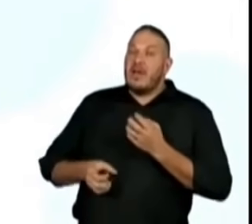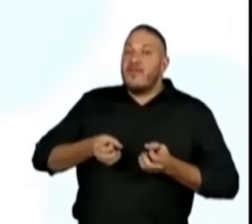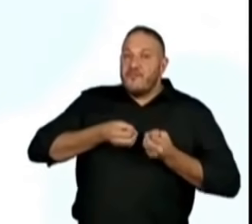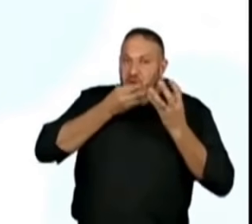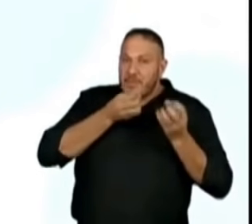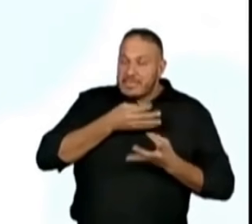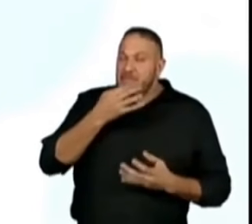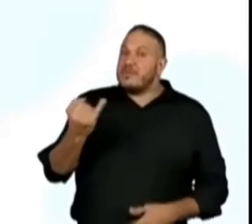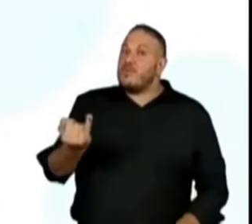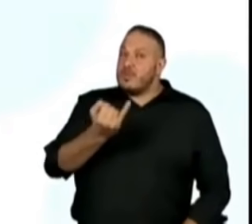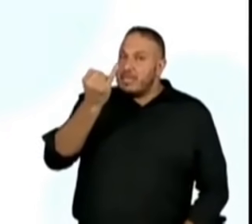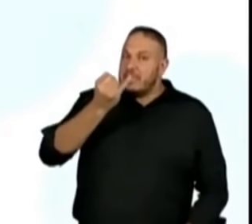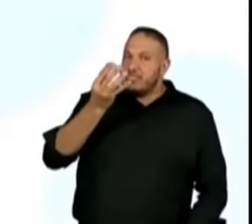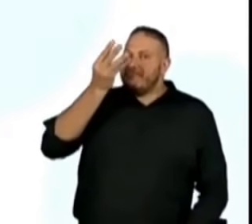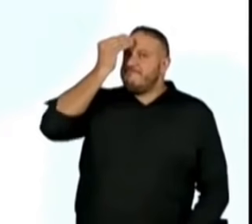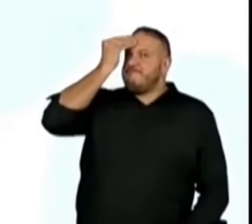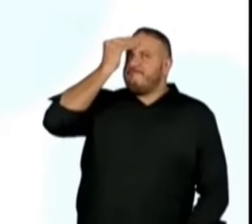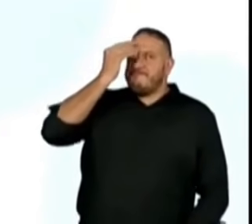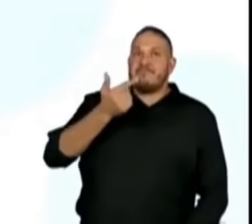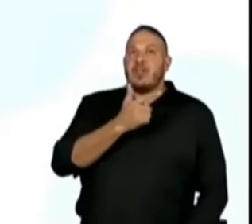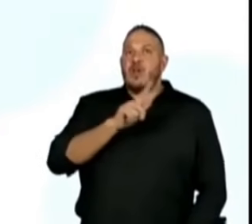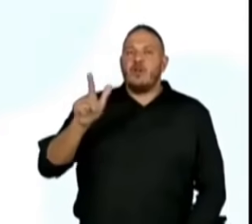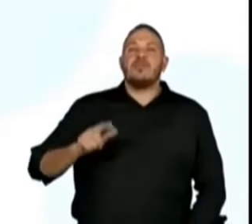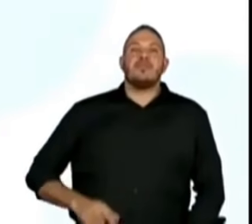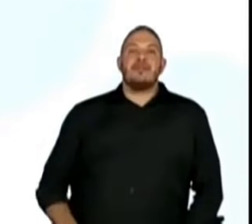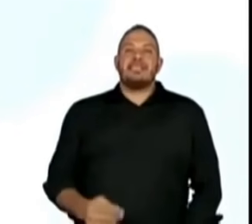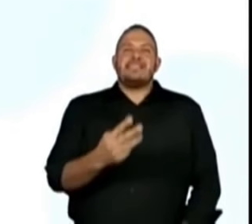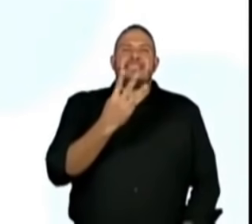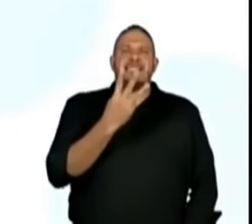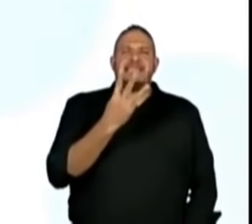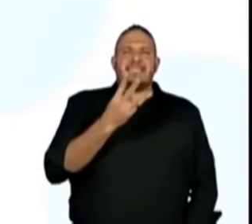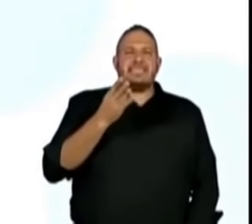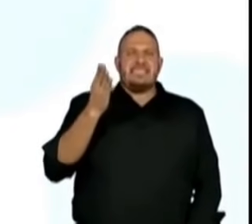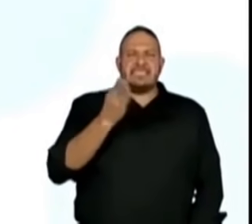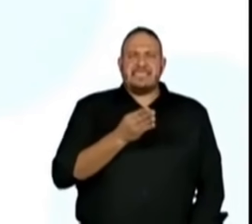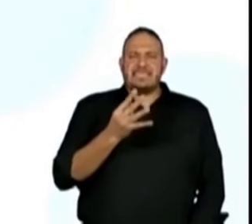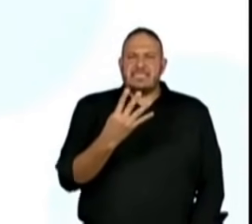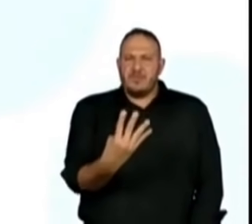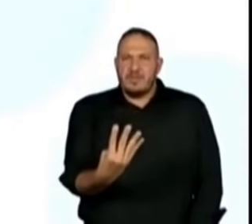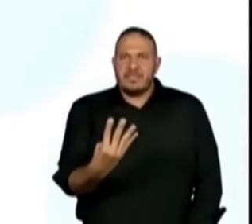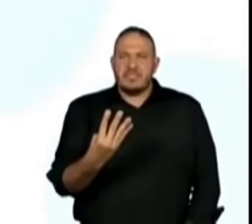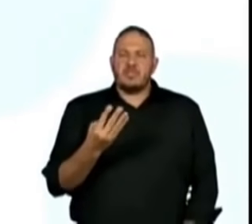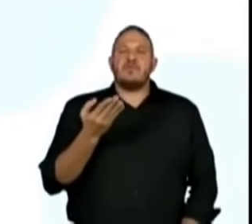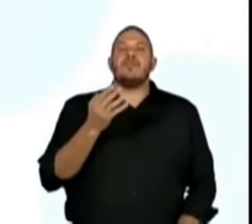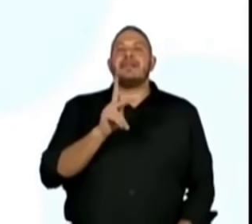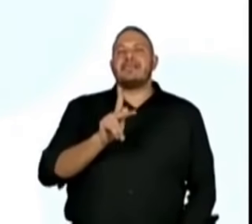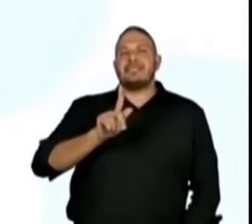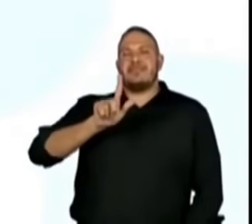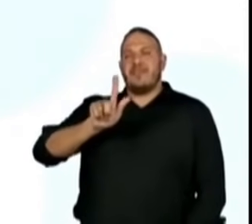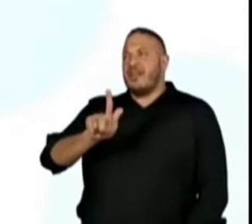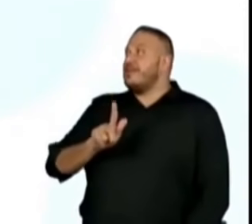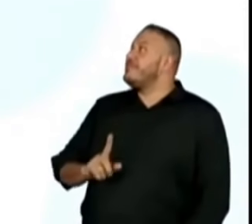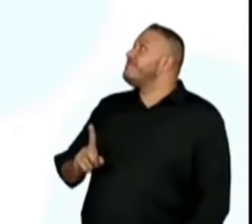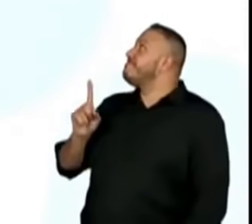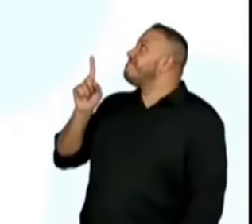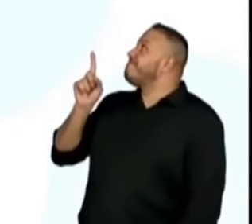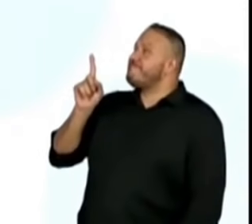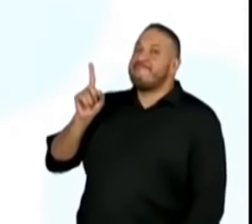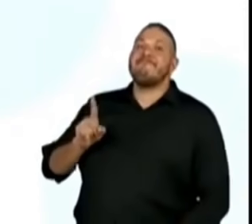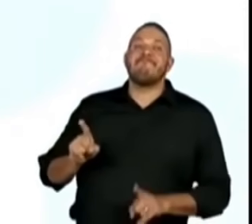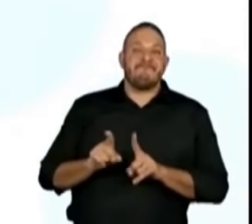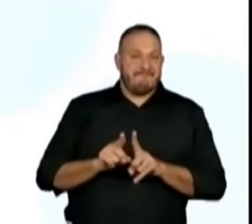vai utilizar. Outra, 3/4 de quilograma, também é uma